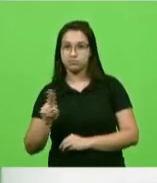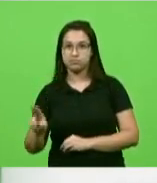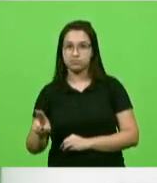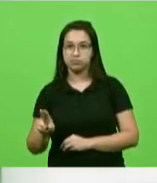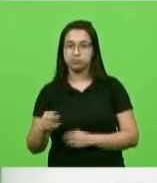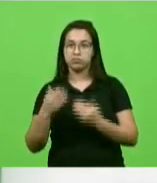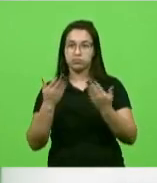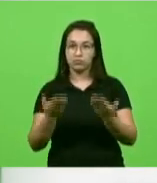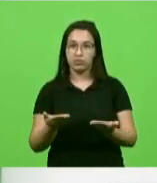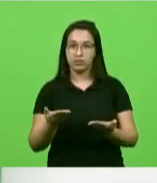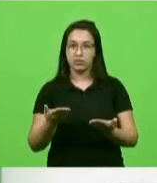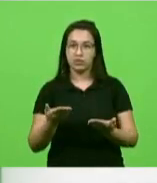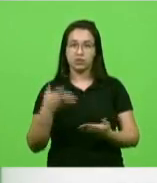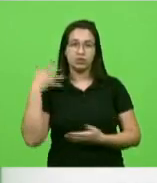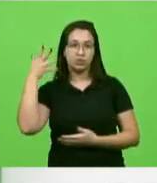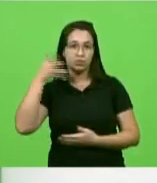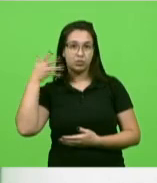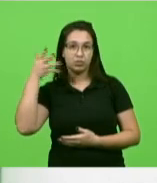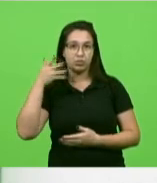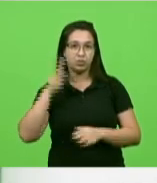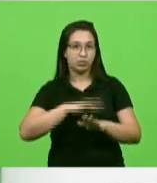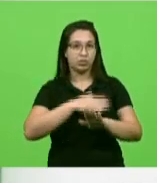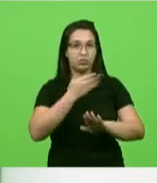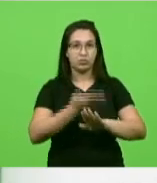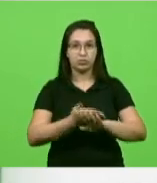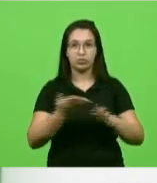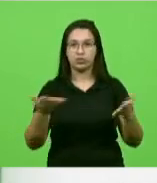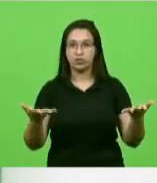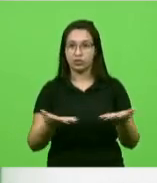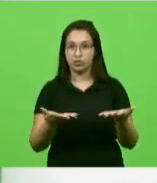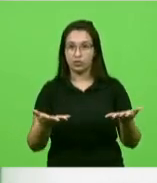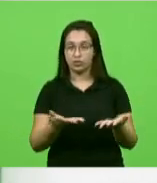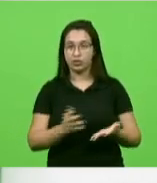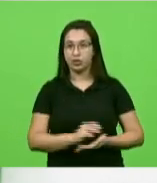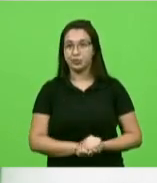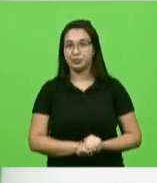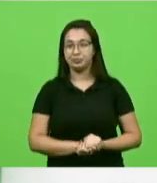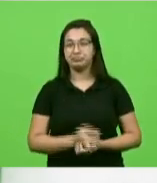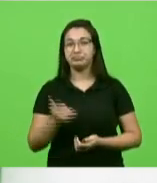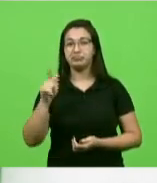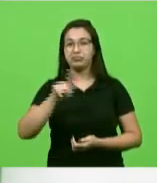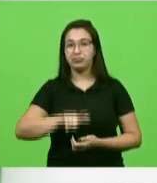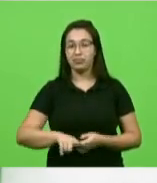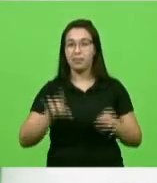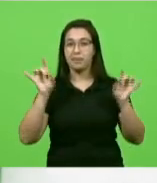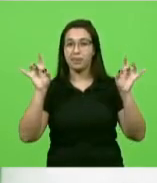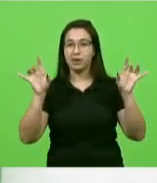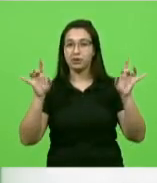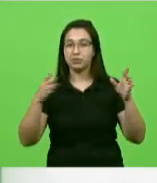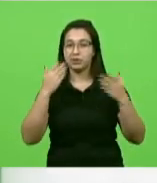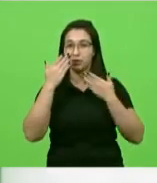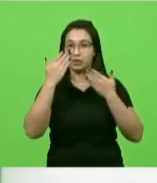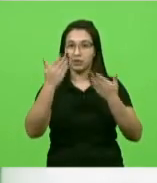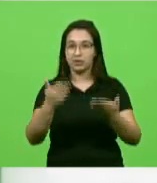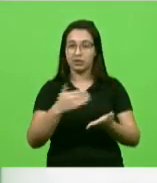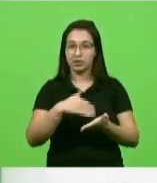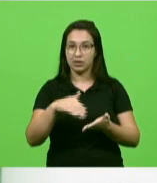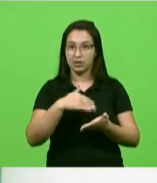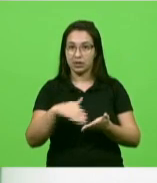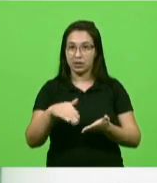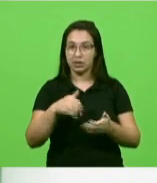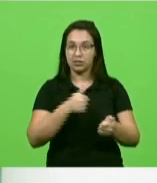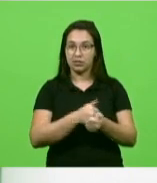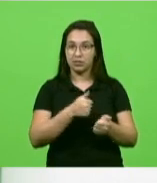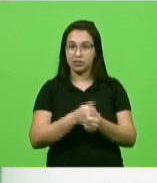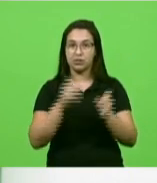que se manifestaram durante todo o dia de hoje. Devo fazer também um agradecimento especial à secretária do Tribunal